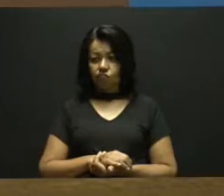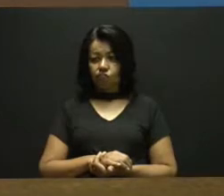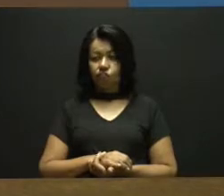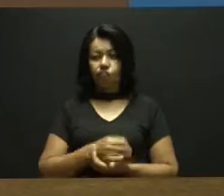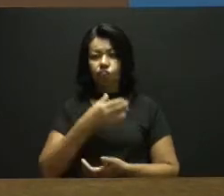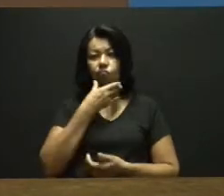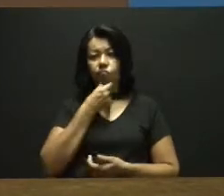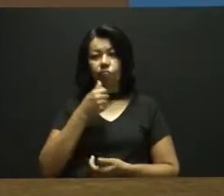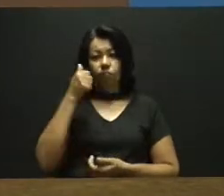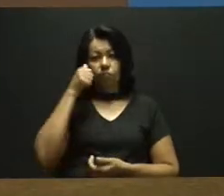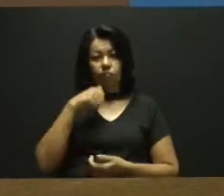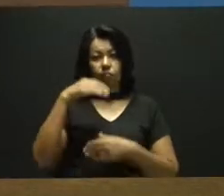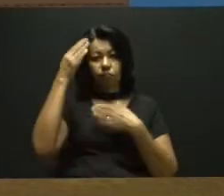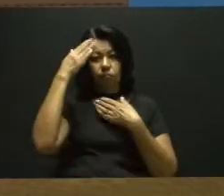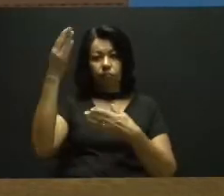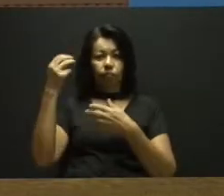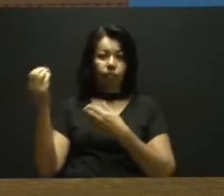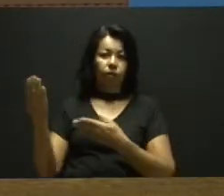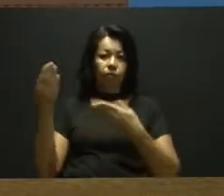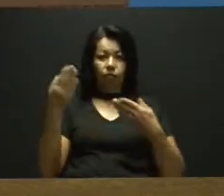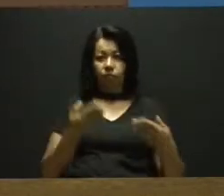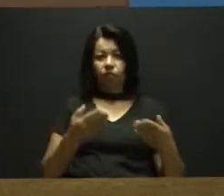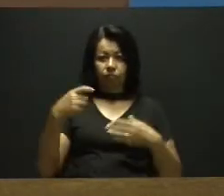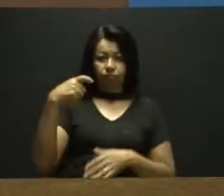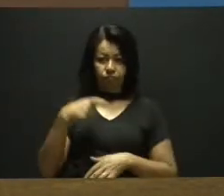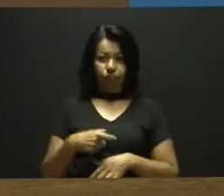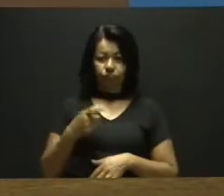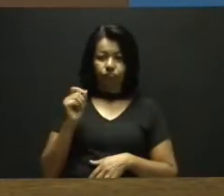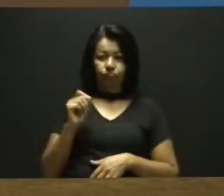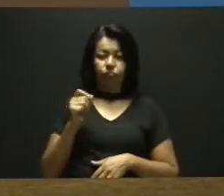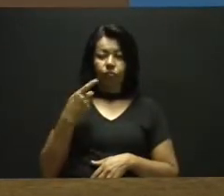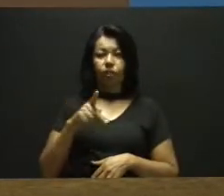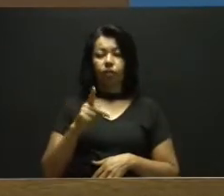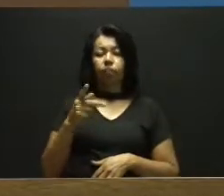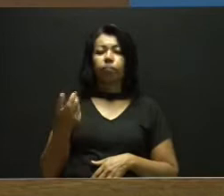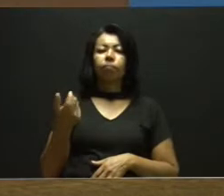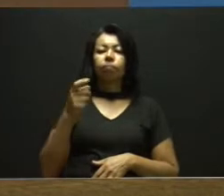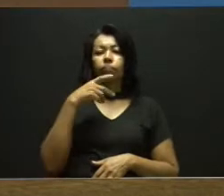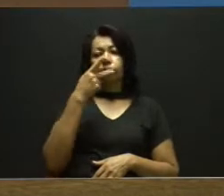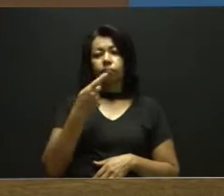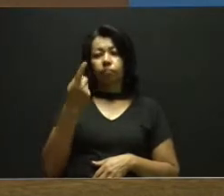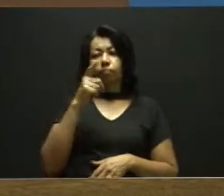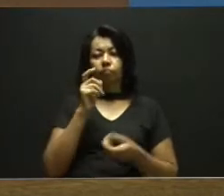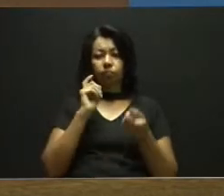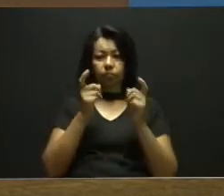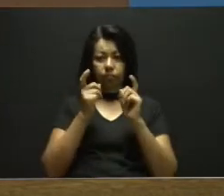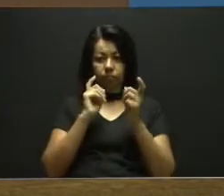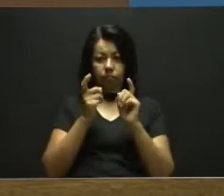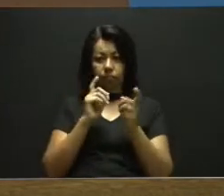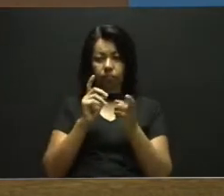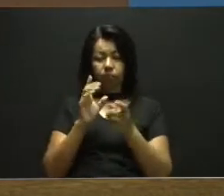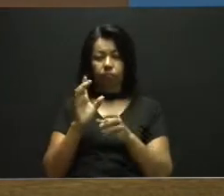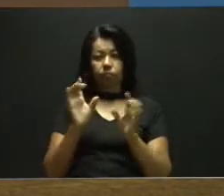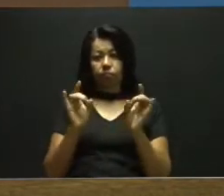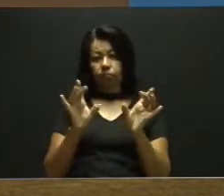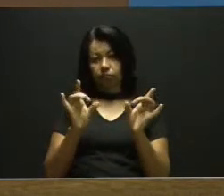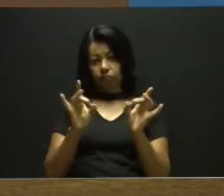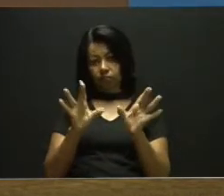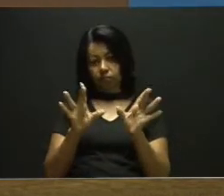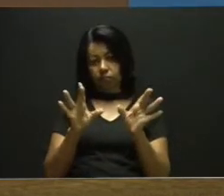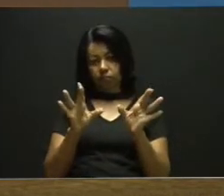agradeço o convite a mim conferido para o orador oficial desse ato solene